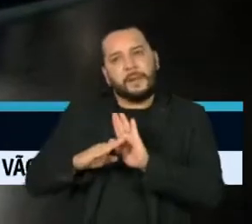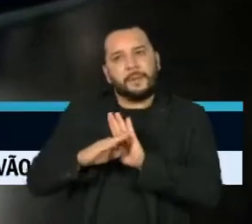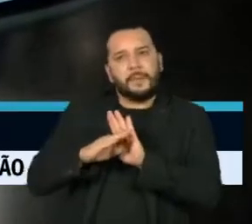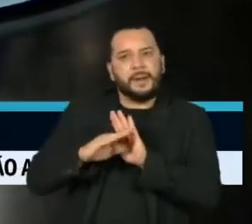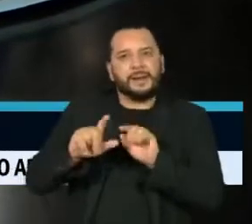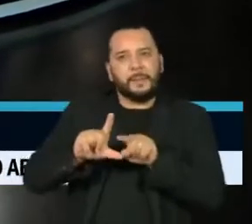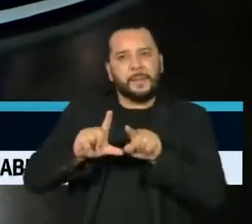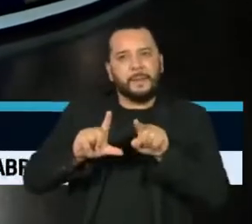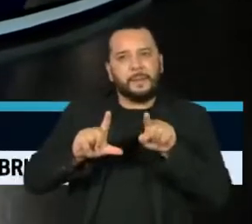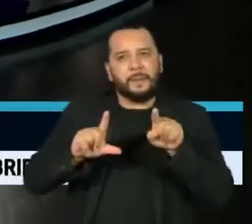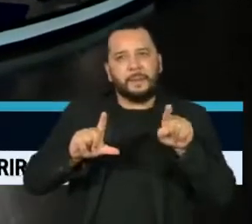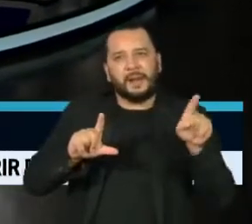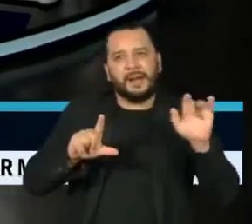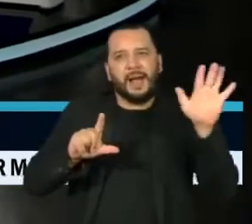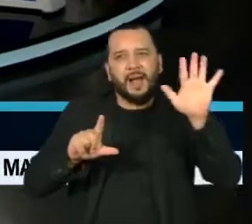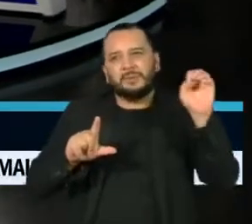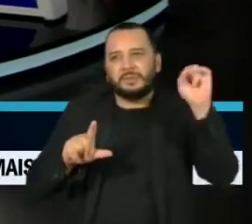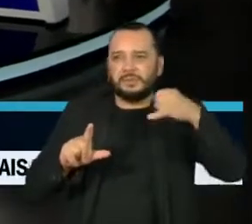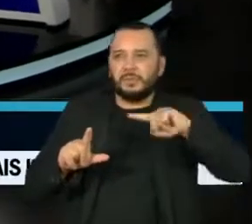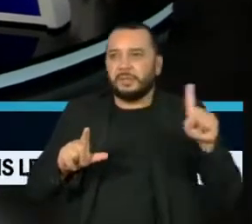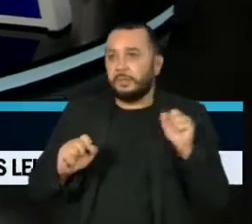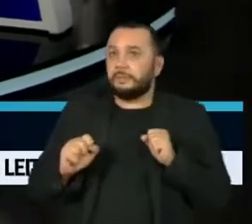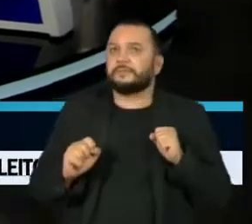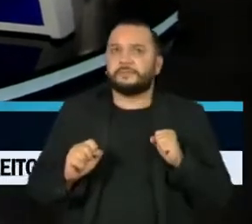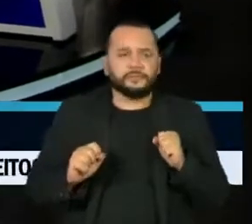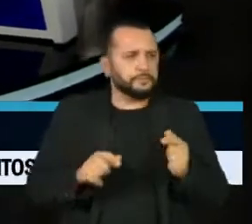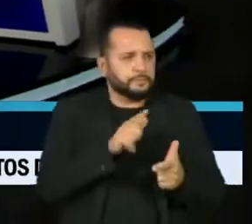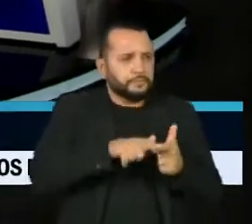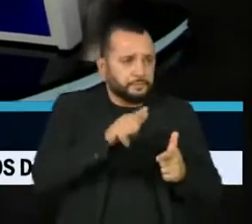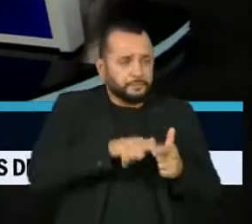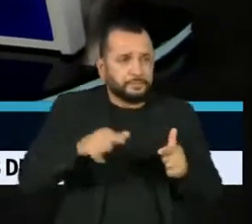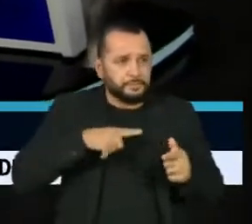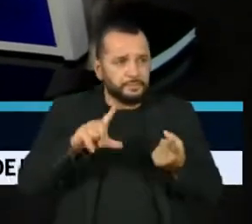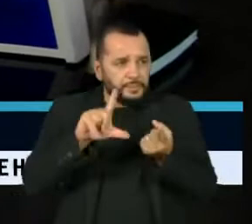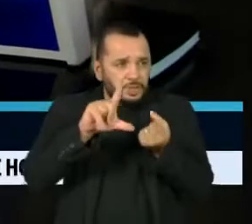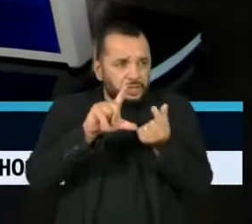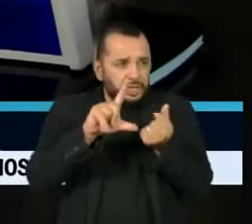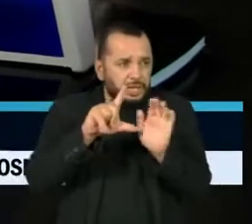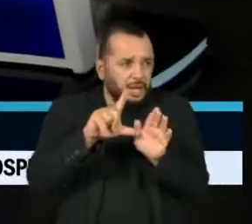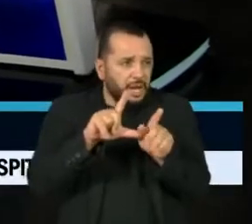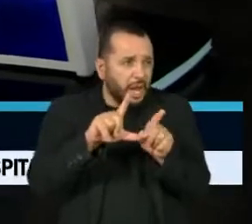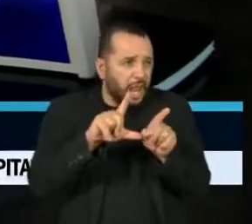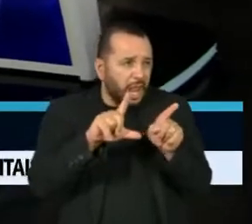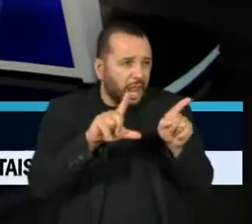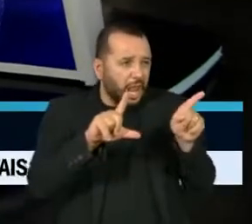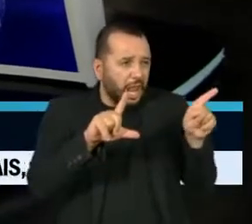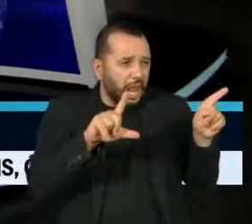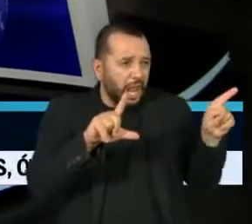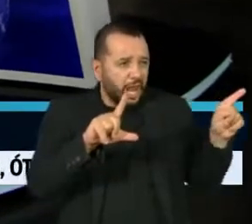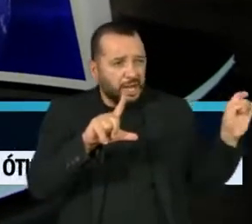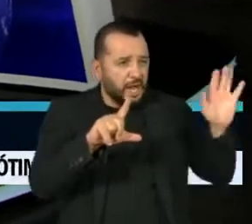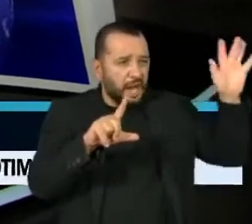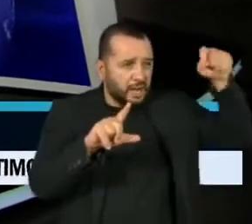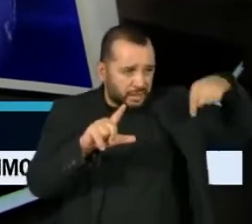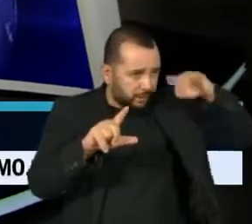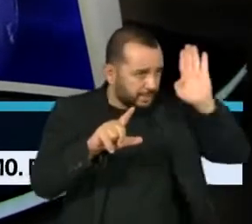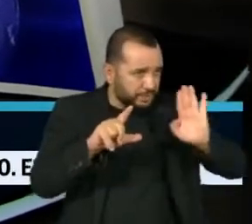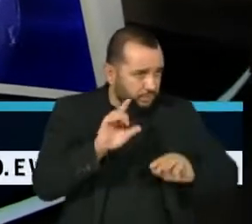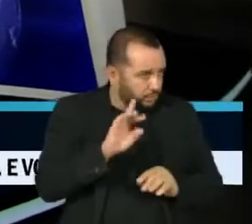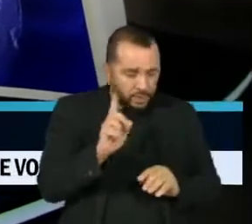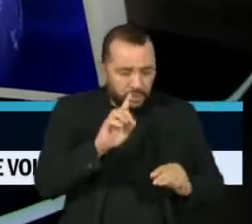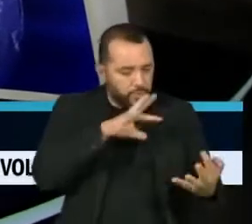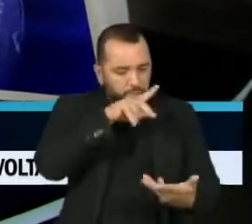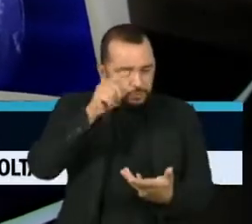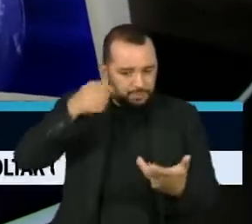e é importante frisar que a inflação assola somente o Brasil né capaz nesse momento mais o mundo inteiro nos Estados Unidos Por exemplo a gasolina subiu